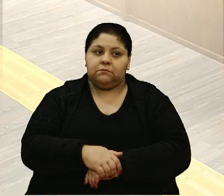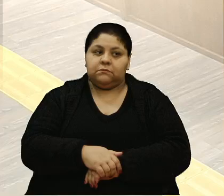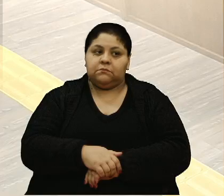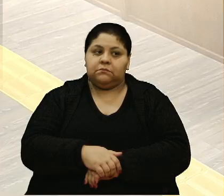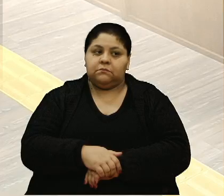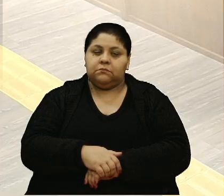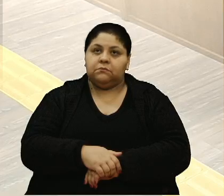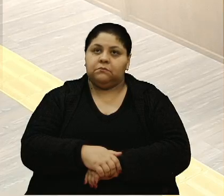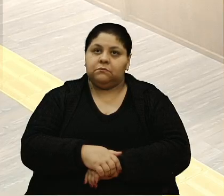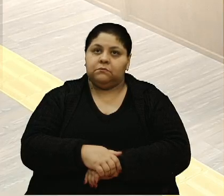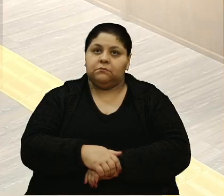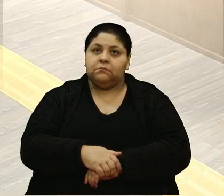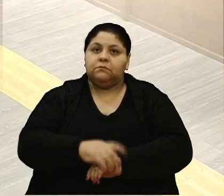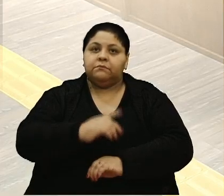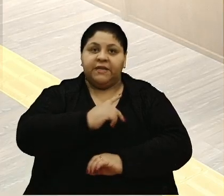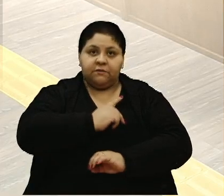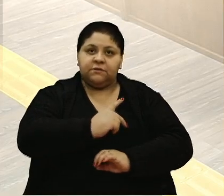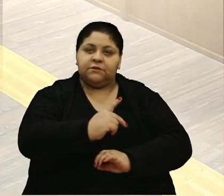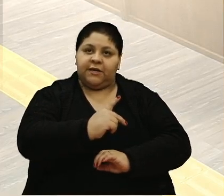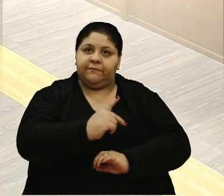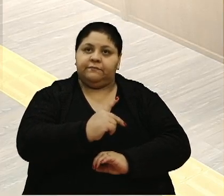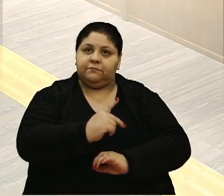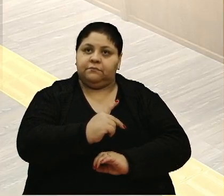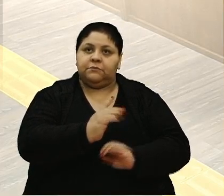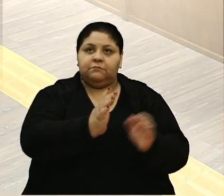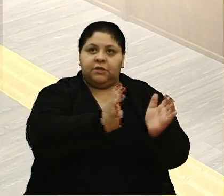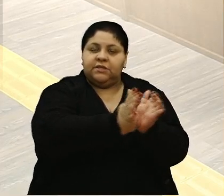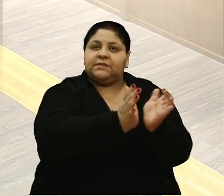Senhora presidente, nobres colegas,